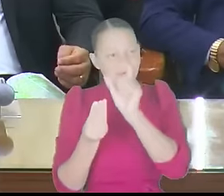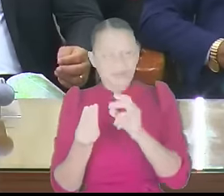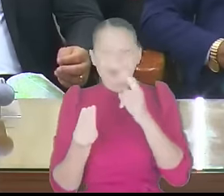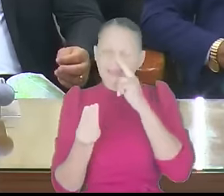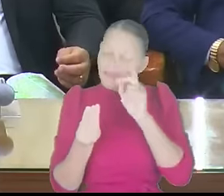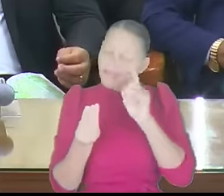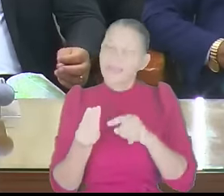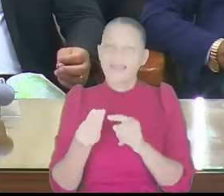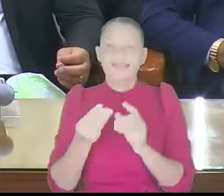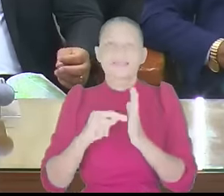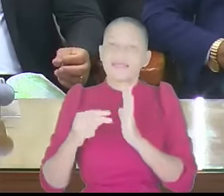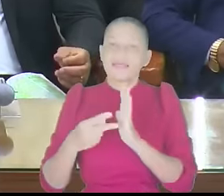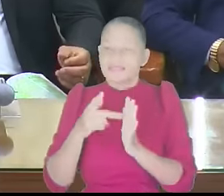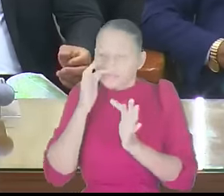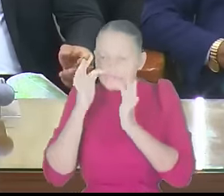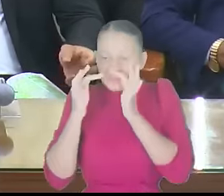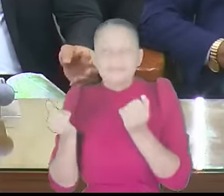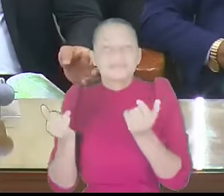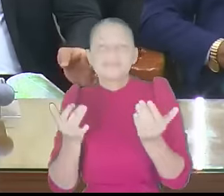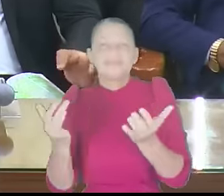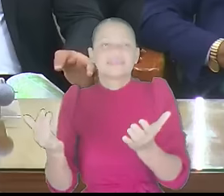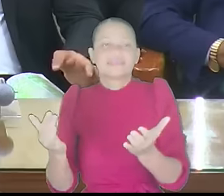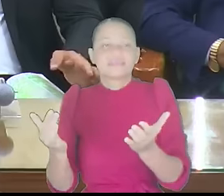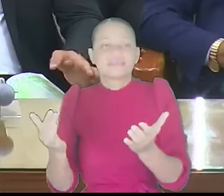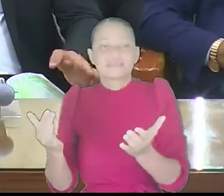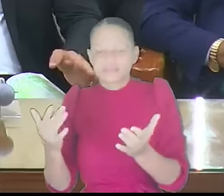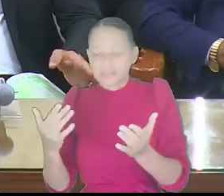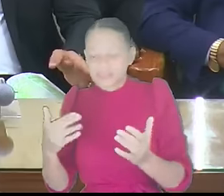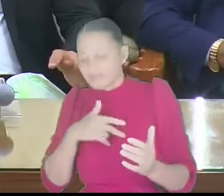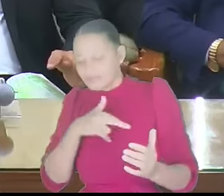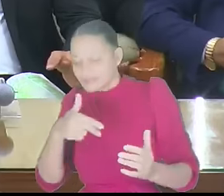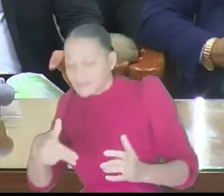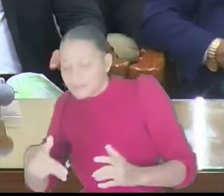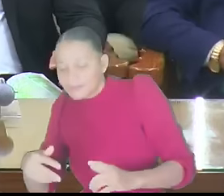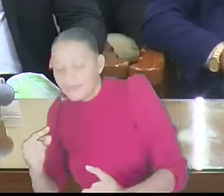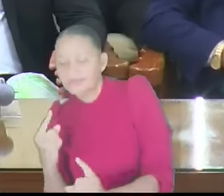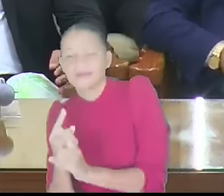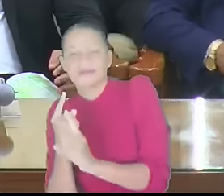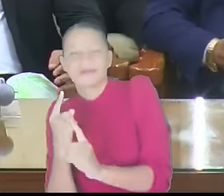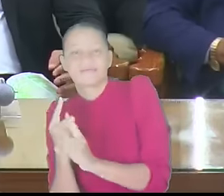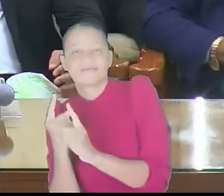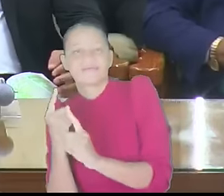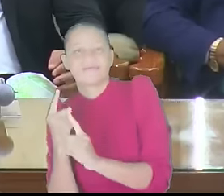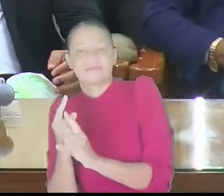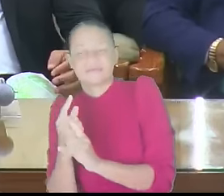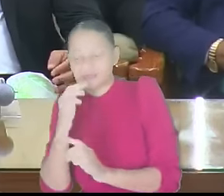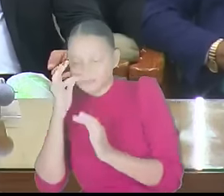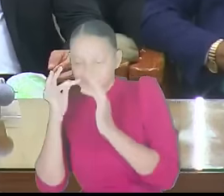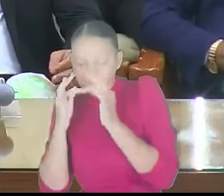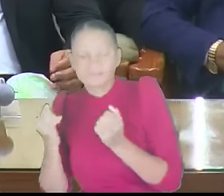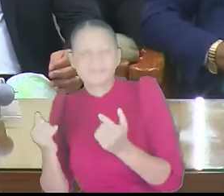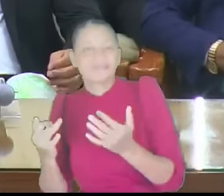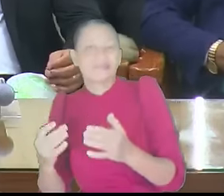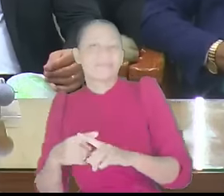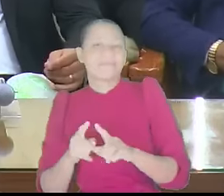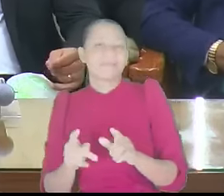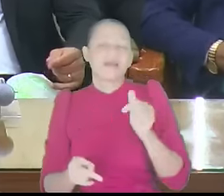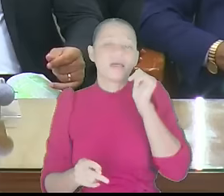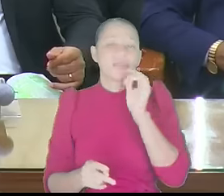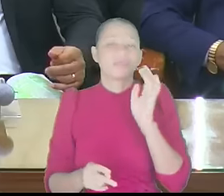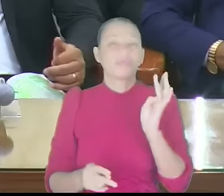Deus. E o noivo desce para se encontrar com a noiva no jardim. Mas a noiva, sem